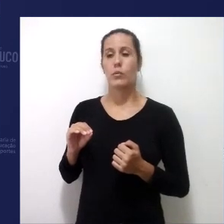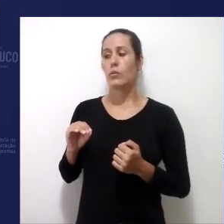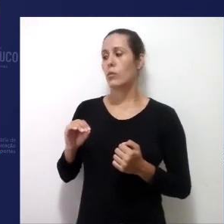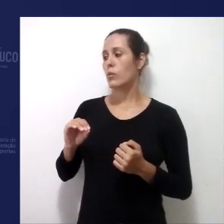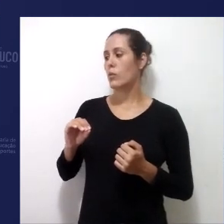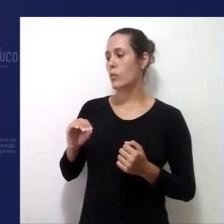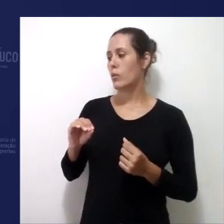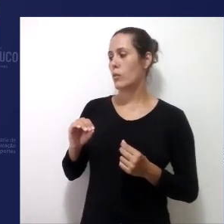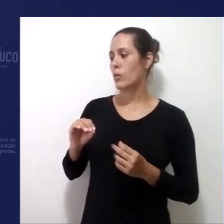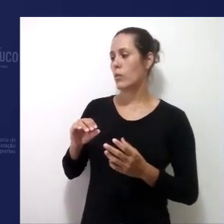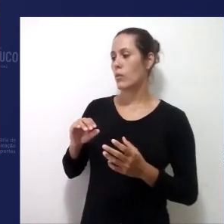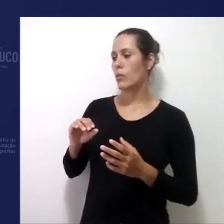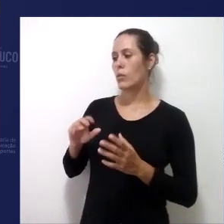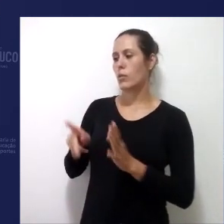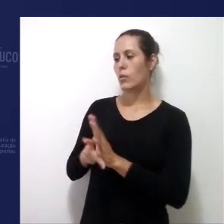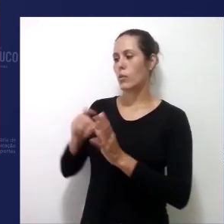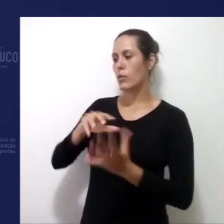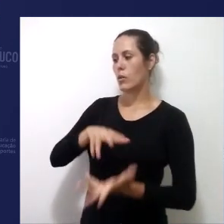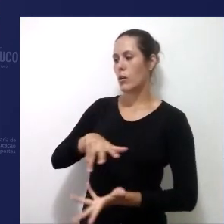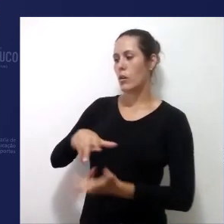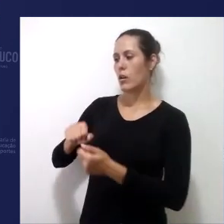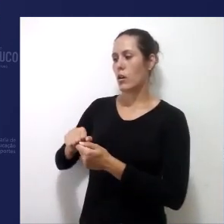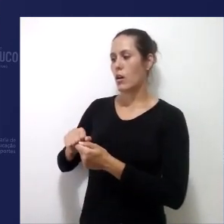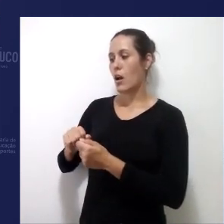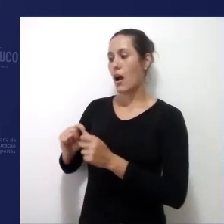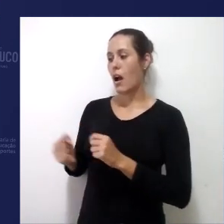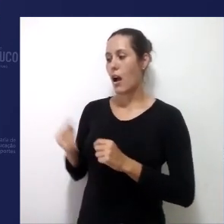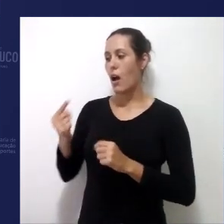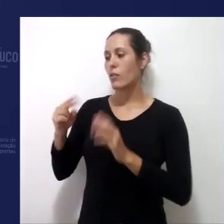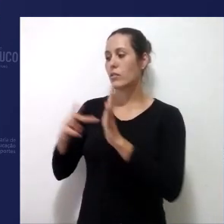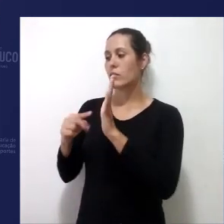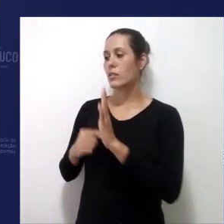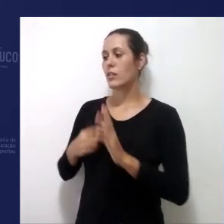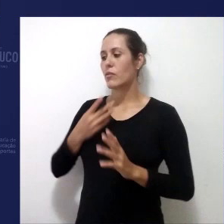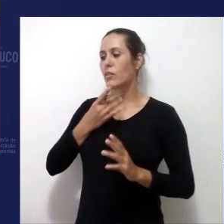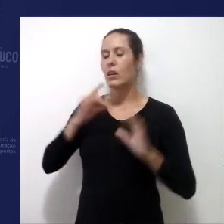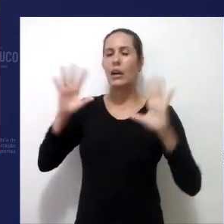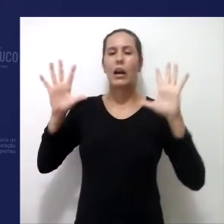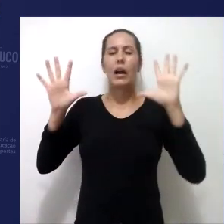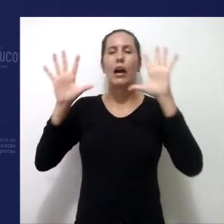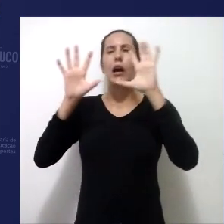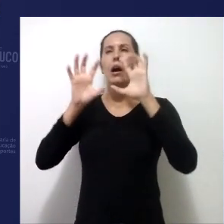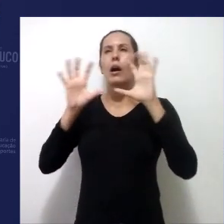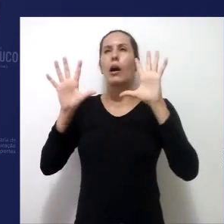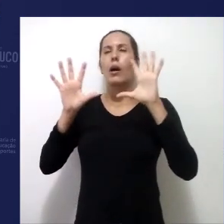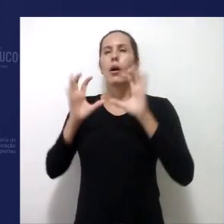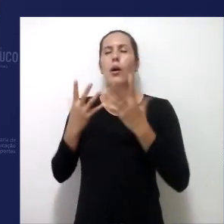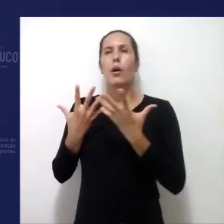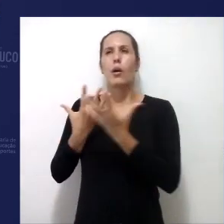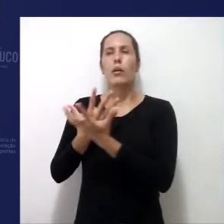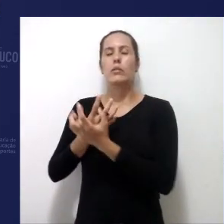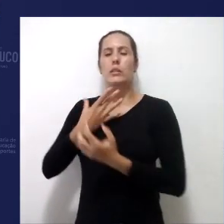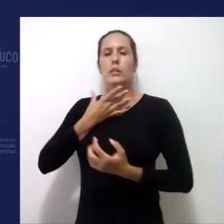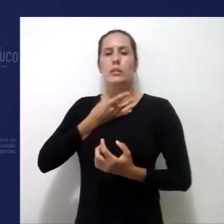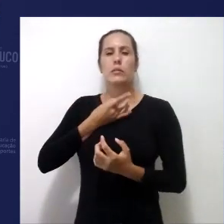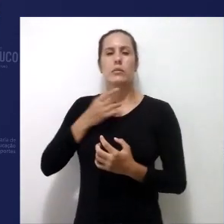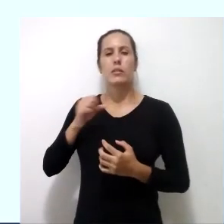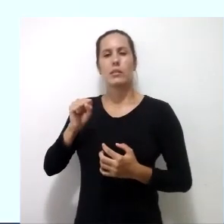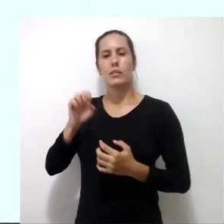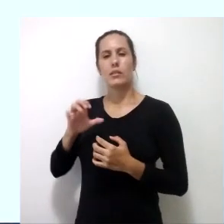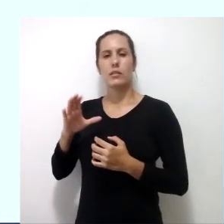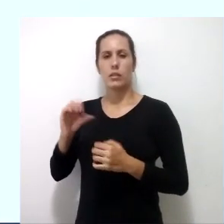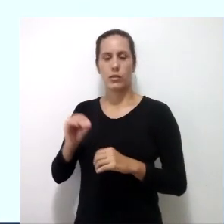um ar seco, ou seja, quase não vai existir a questão da chuva. E aí a gente